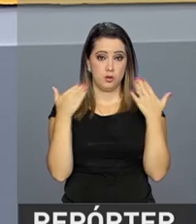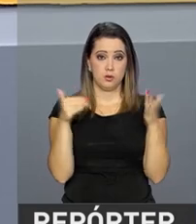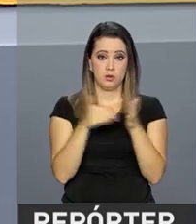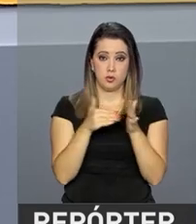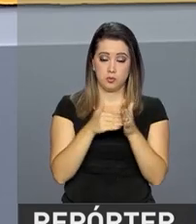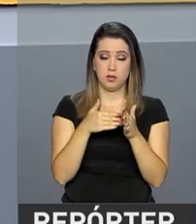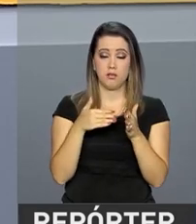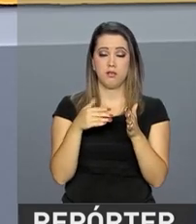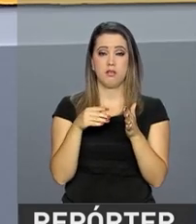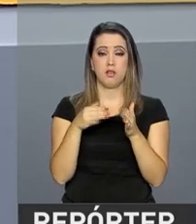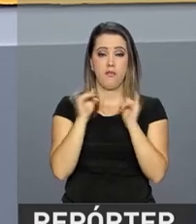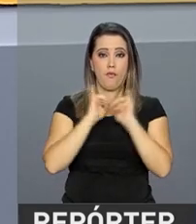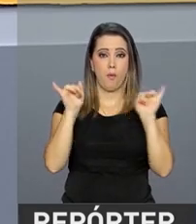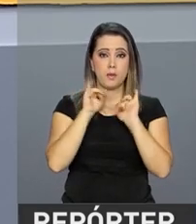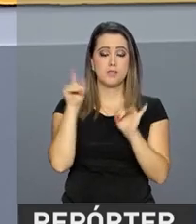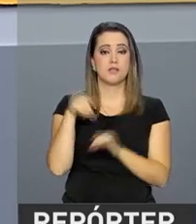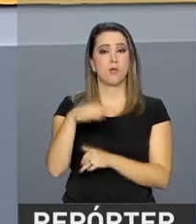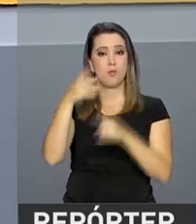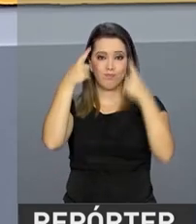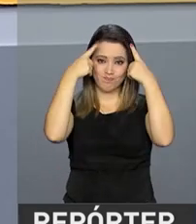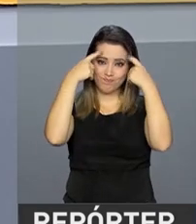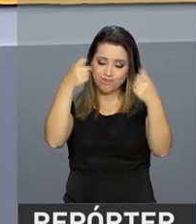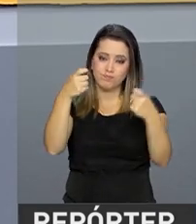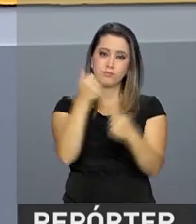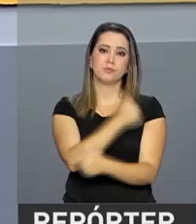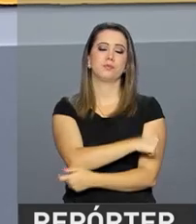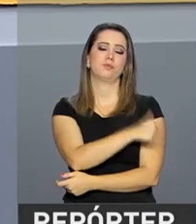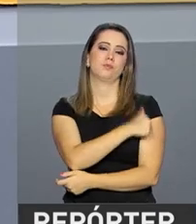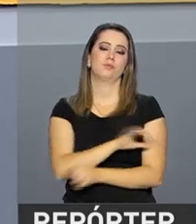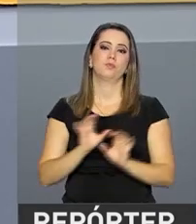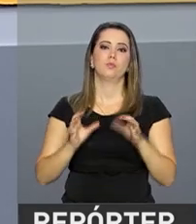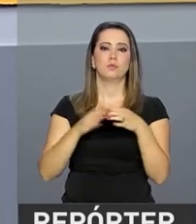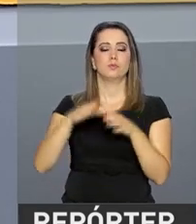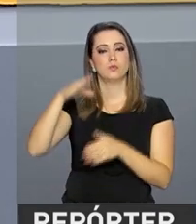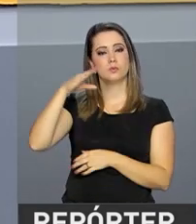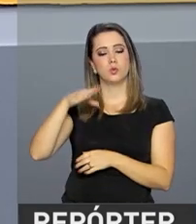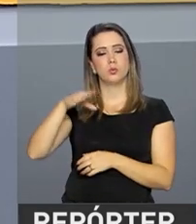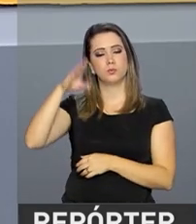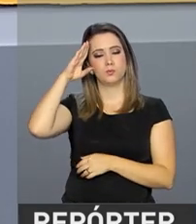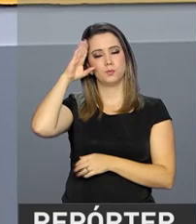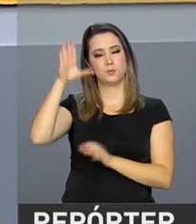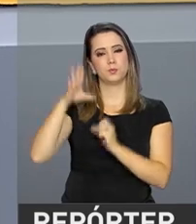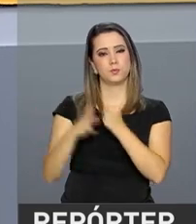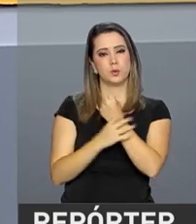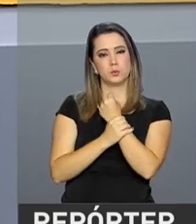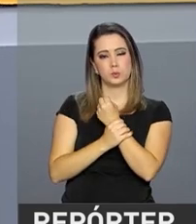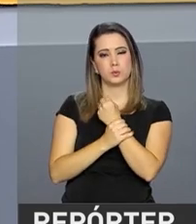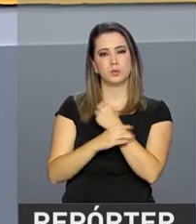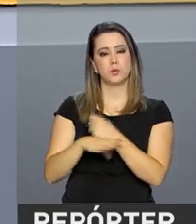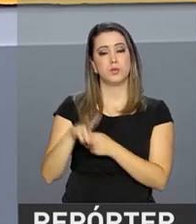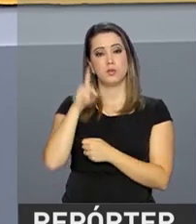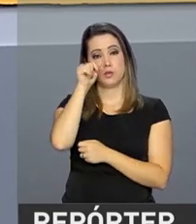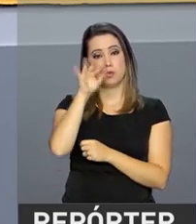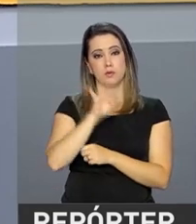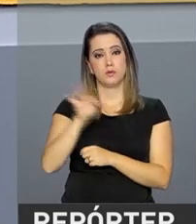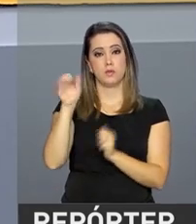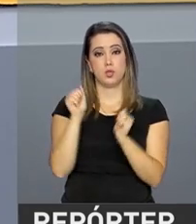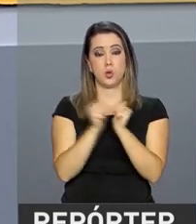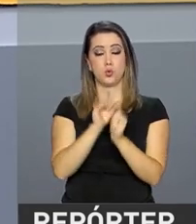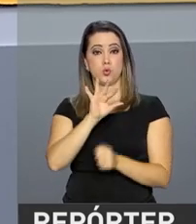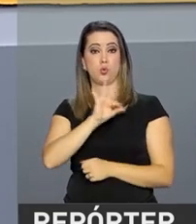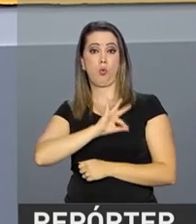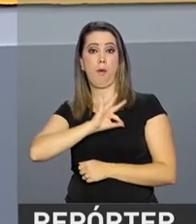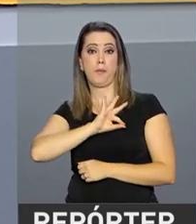é sobre o combate à violência no rio de janeiro as forças federais participam hoje de uma operação conjunta com as polícias civil e